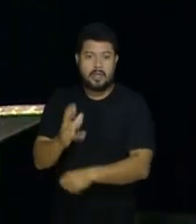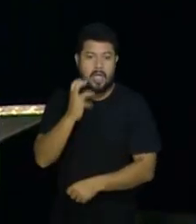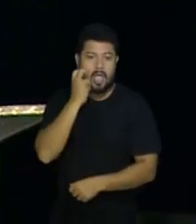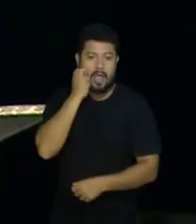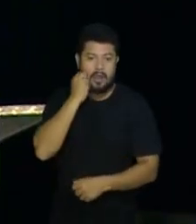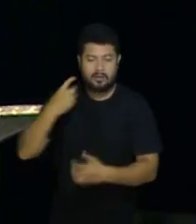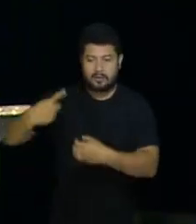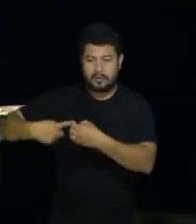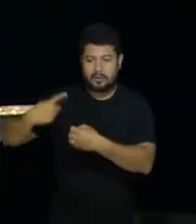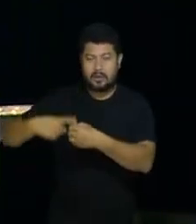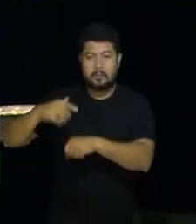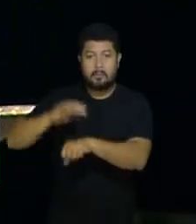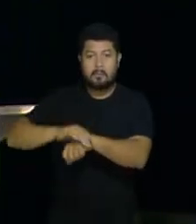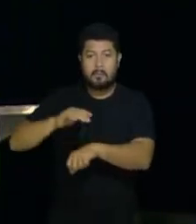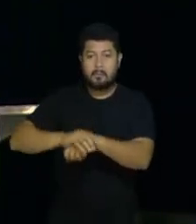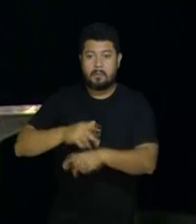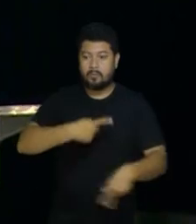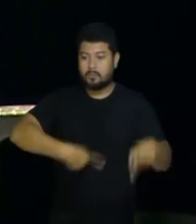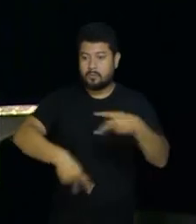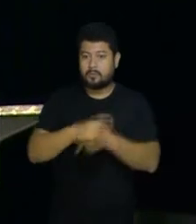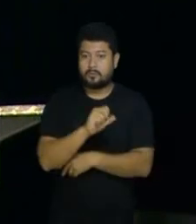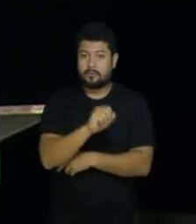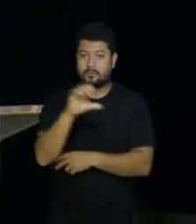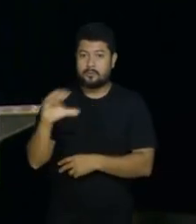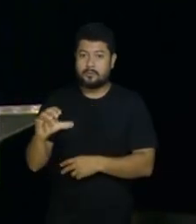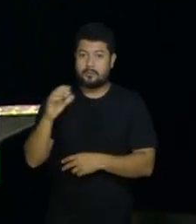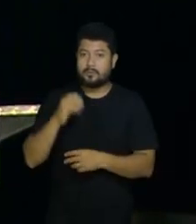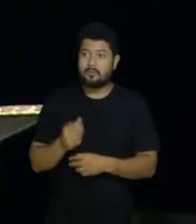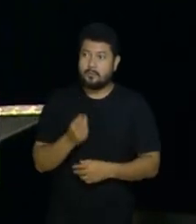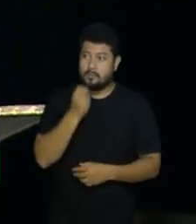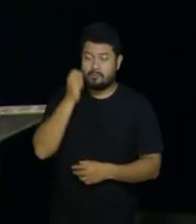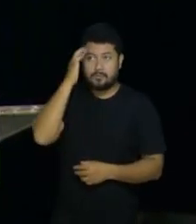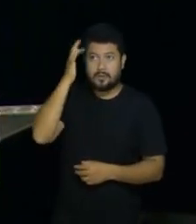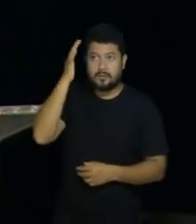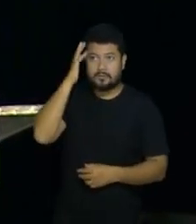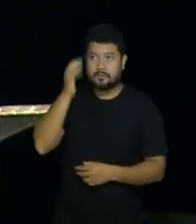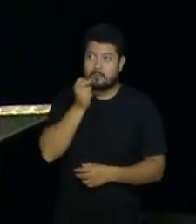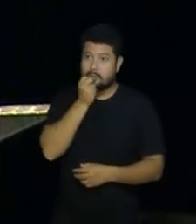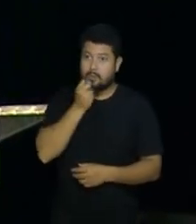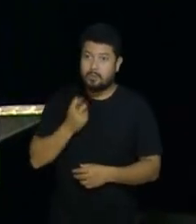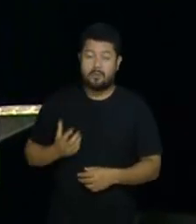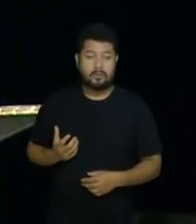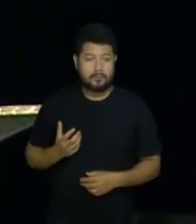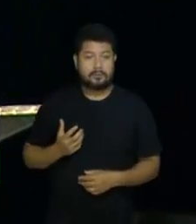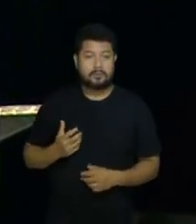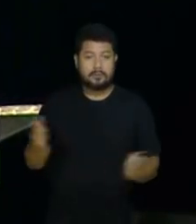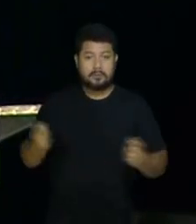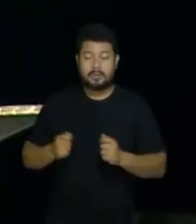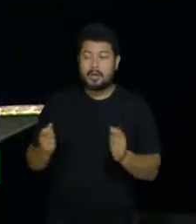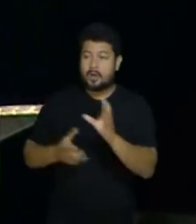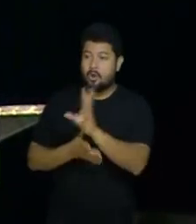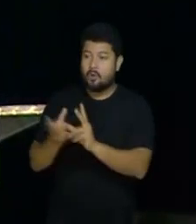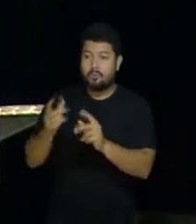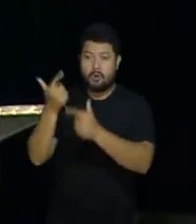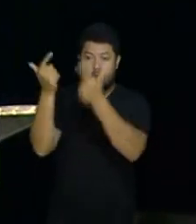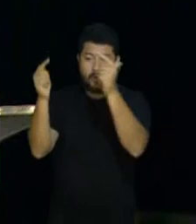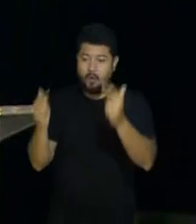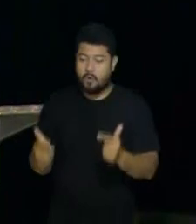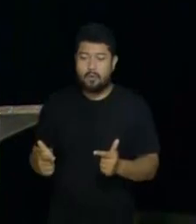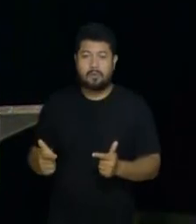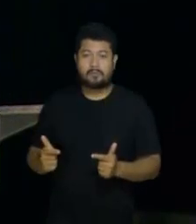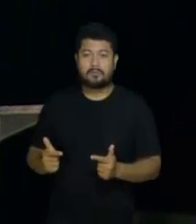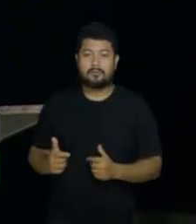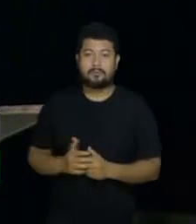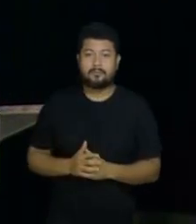povo catarinense, que eu imagino que pode ser muito bem-vinda e replicada em outras comunidades. Senhor